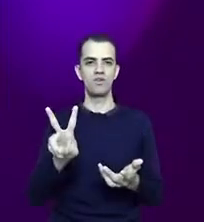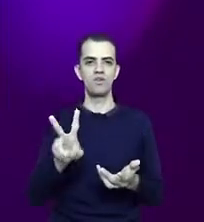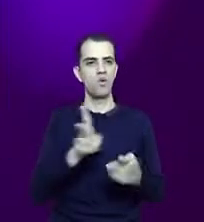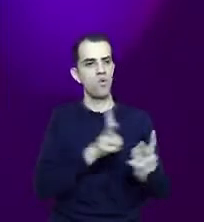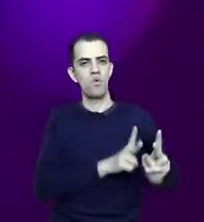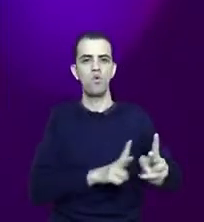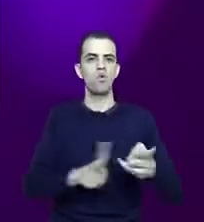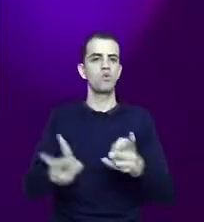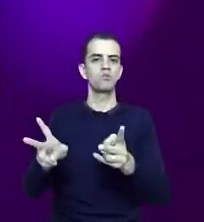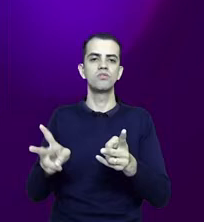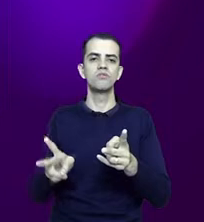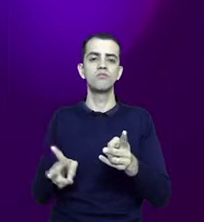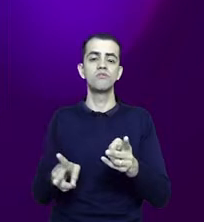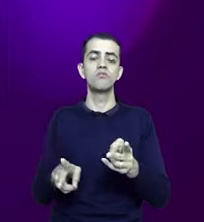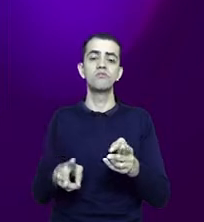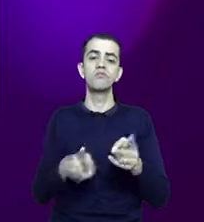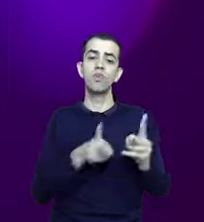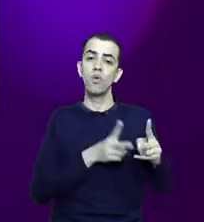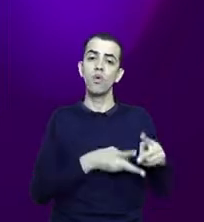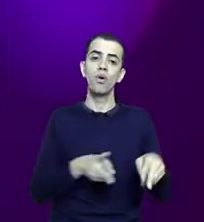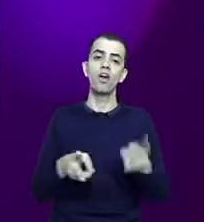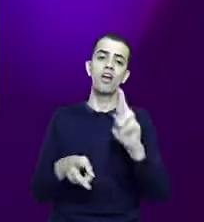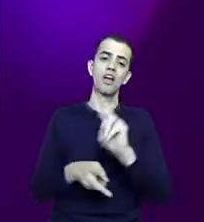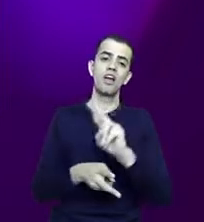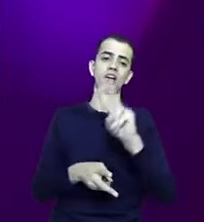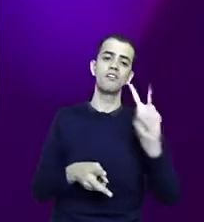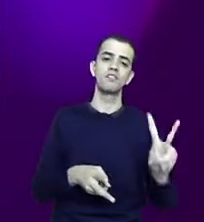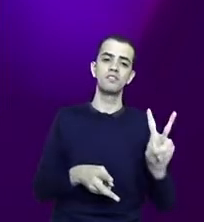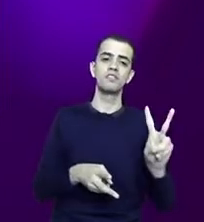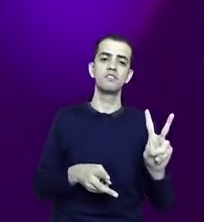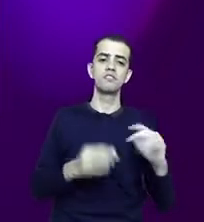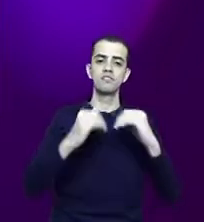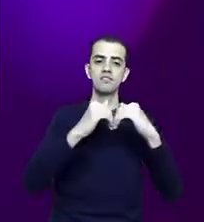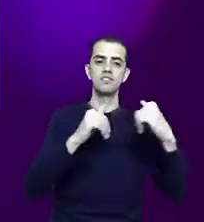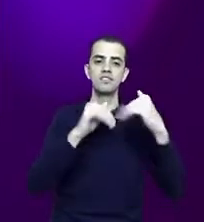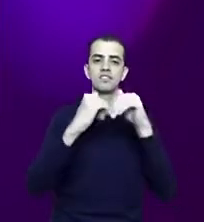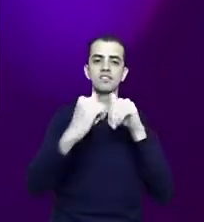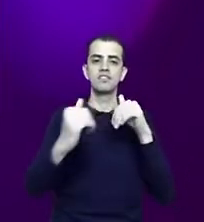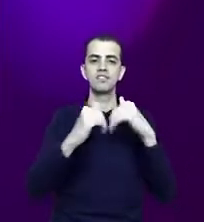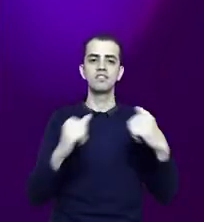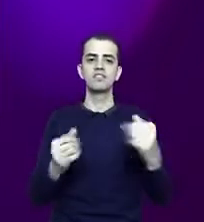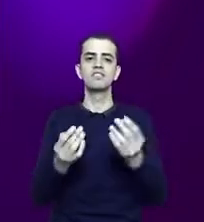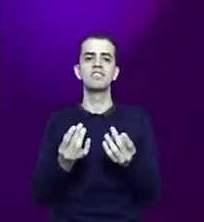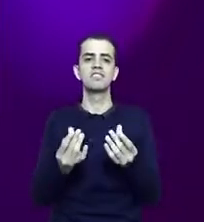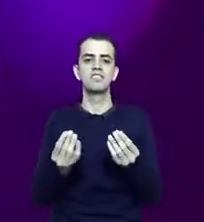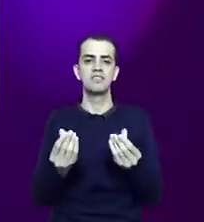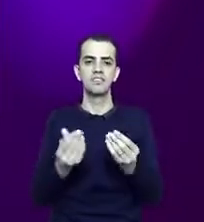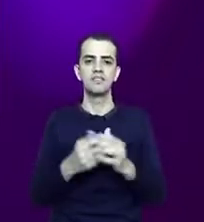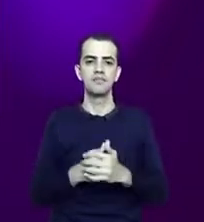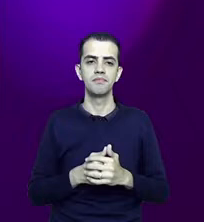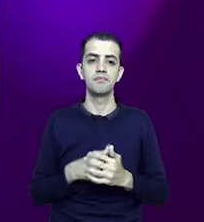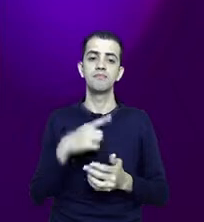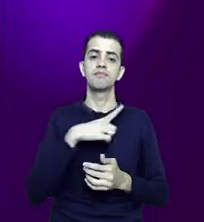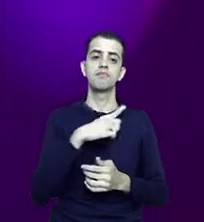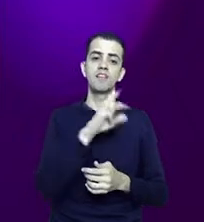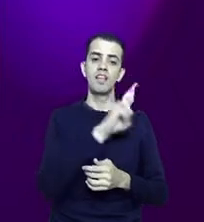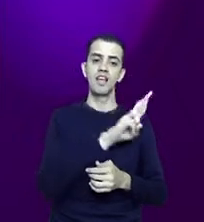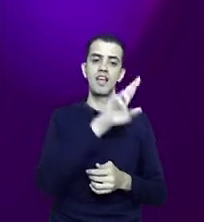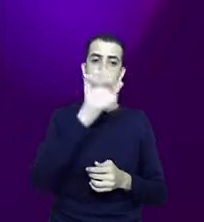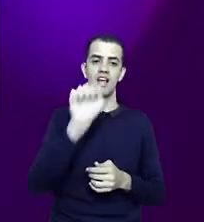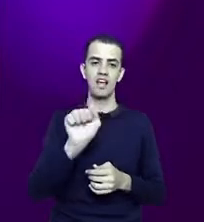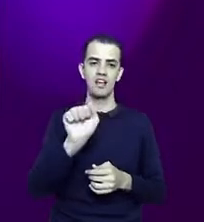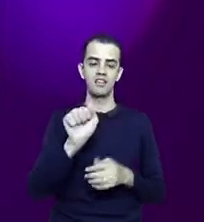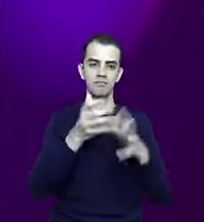contínuo significa ela é uma contiguidade de coisas que se separam de forma muito sutil. Basicamente, a gente tem a realidade aumentada, que